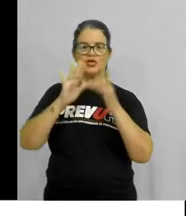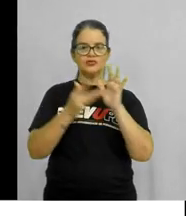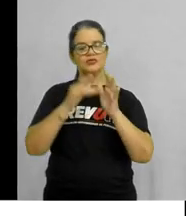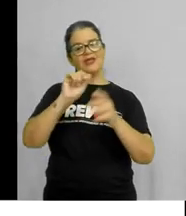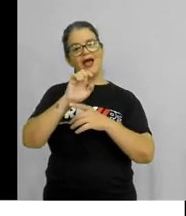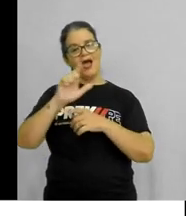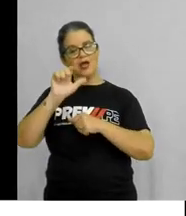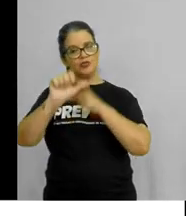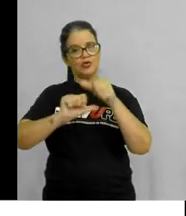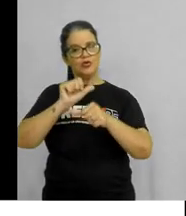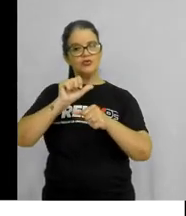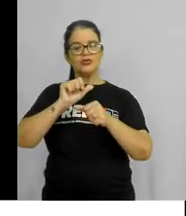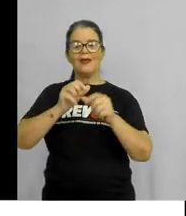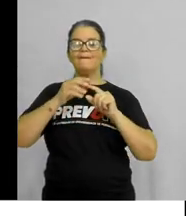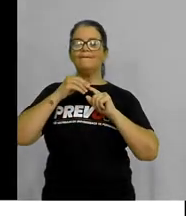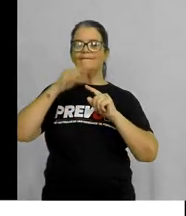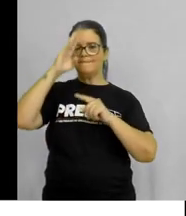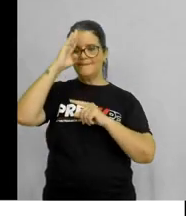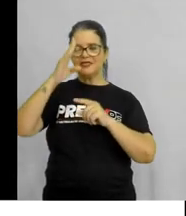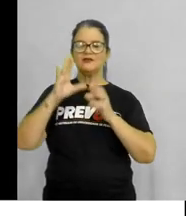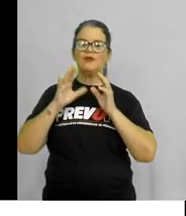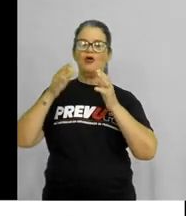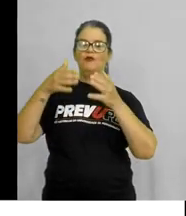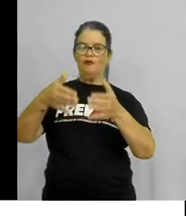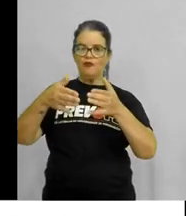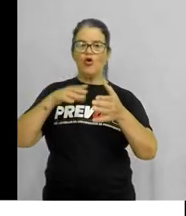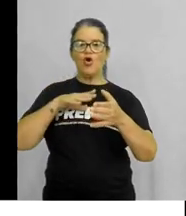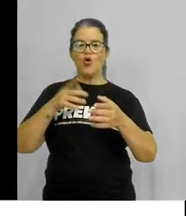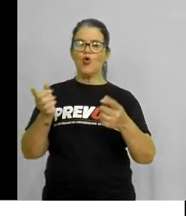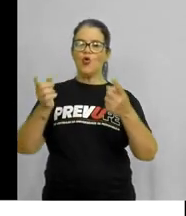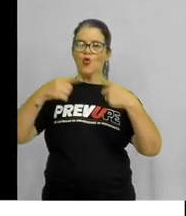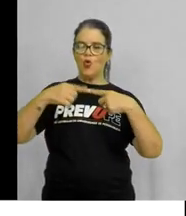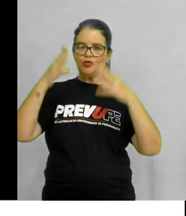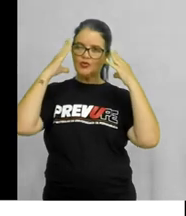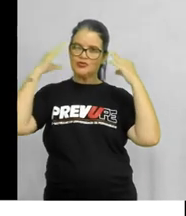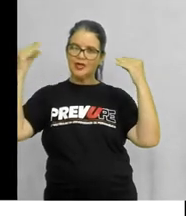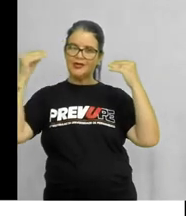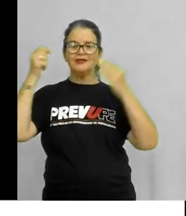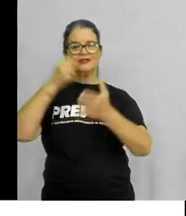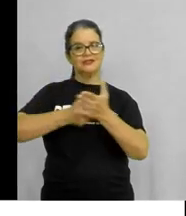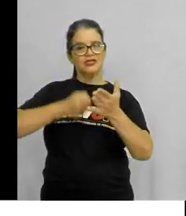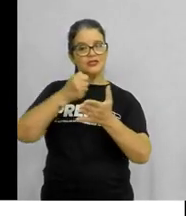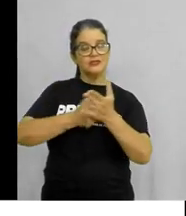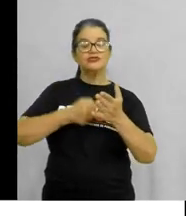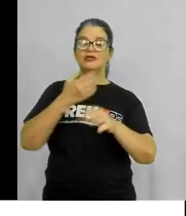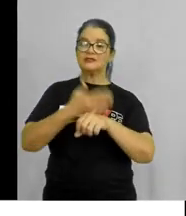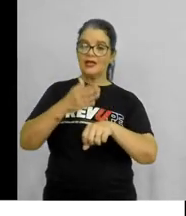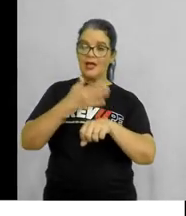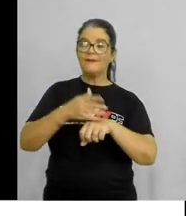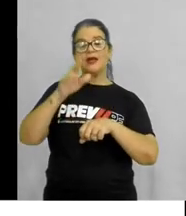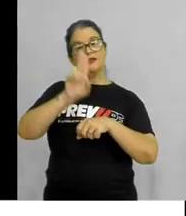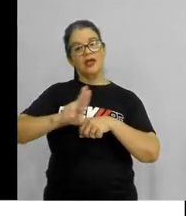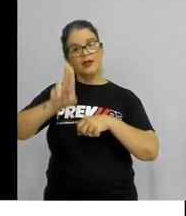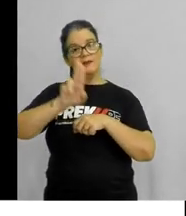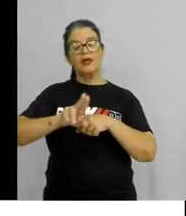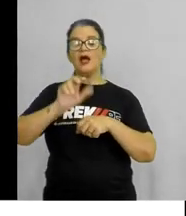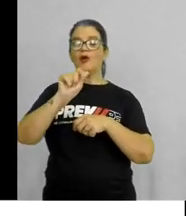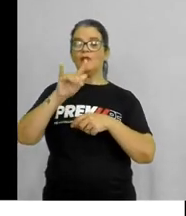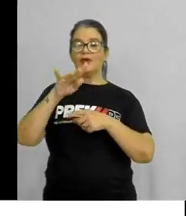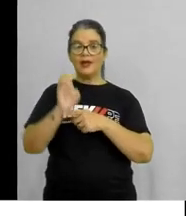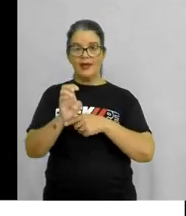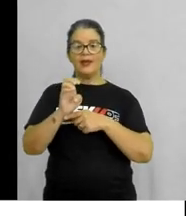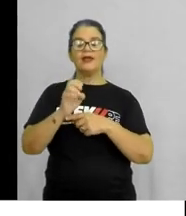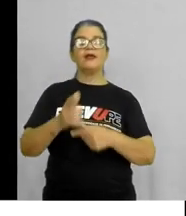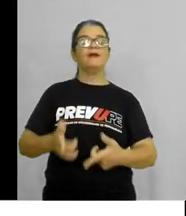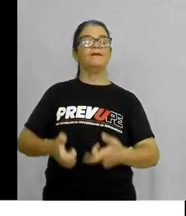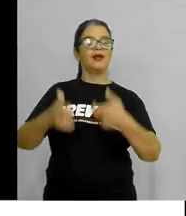tornou-se o principal foco de resistência contraos holandeses e a tática eh empregada por albuque foi